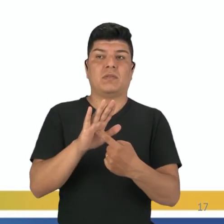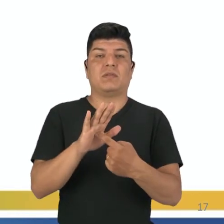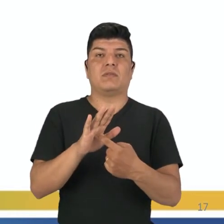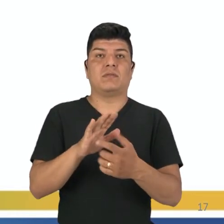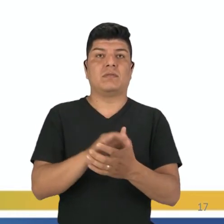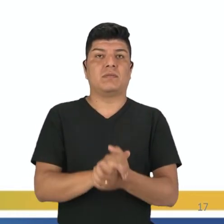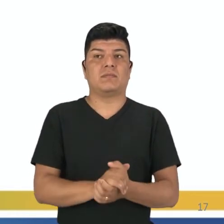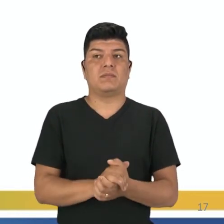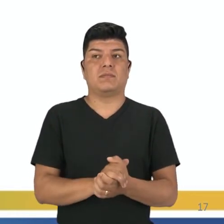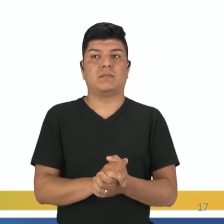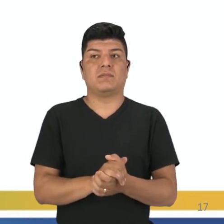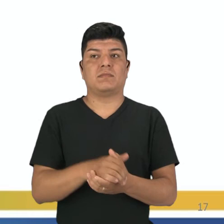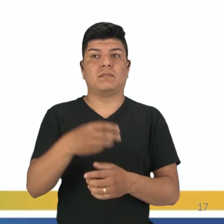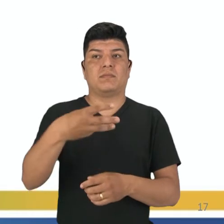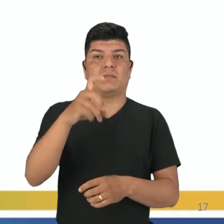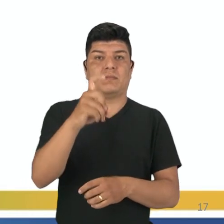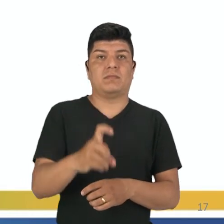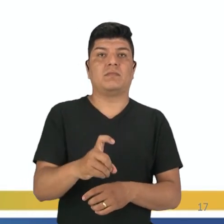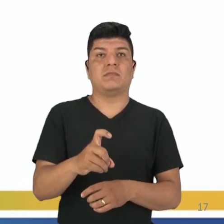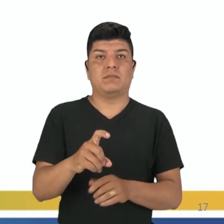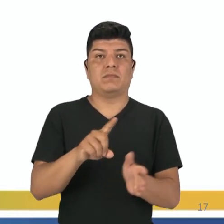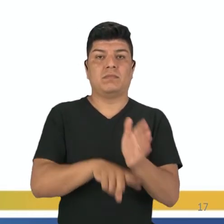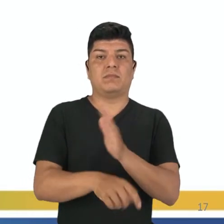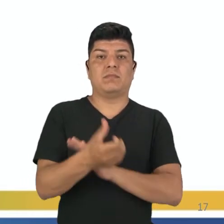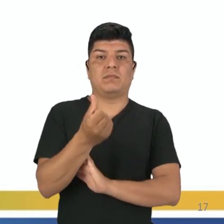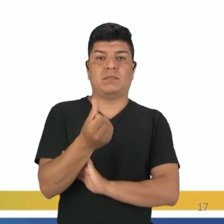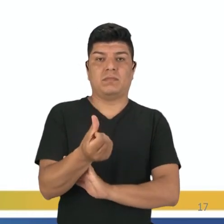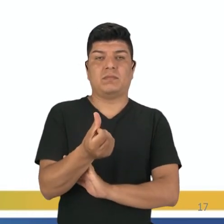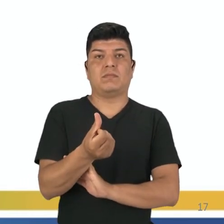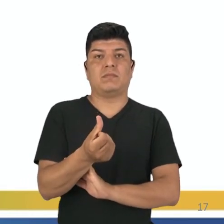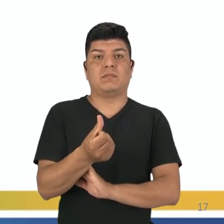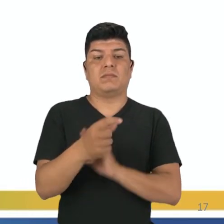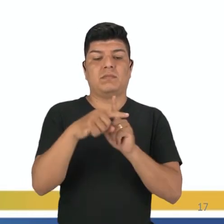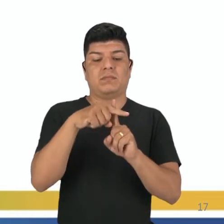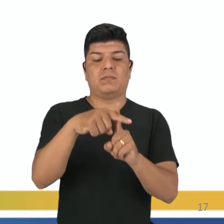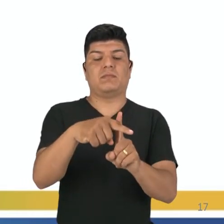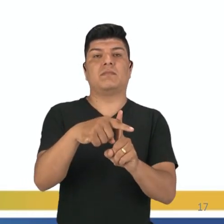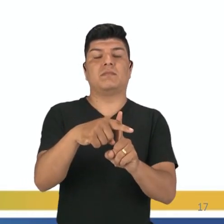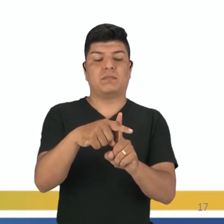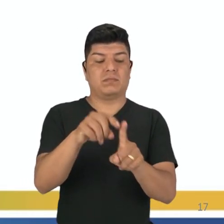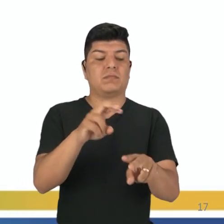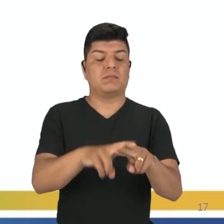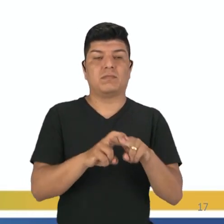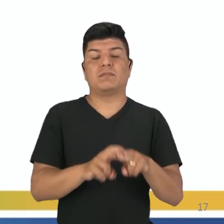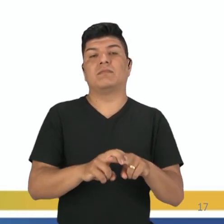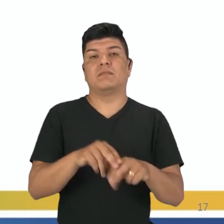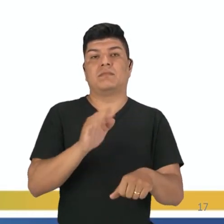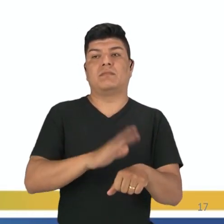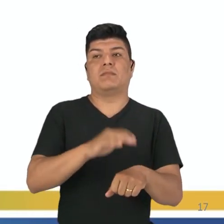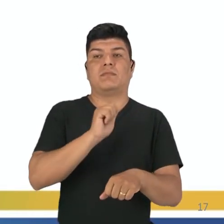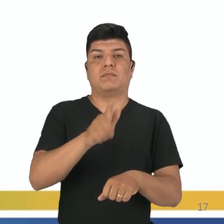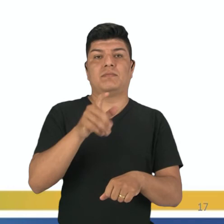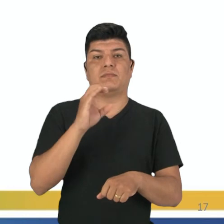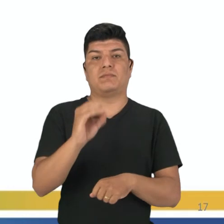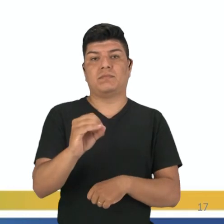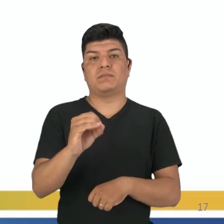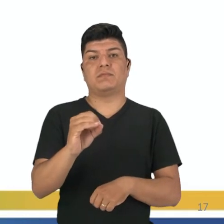função? 3x menos 6. Ele tem que ser positivo, ou seja, maior do que